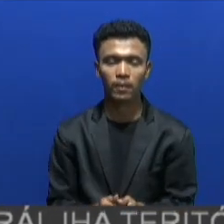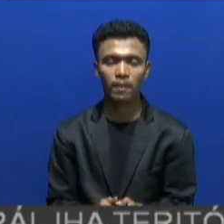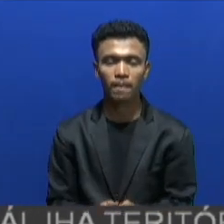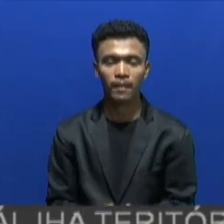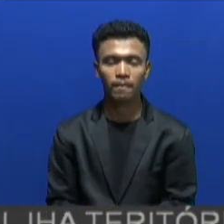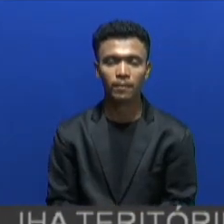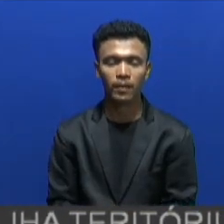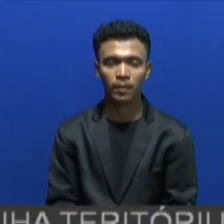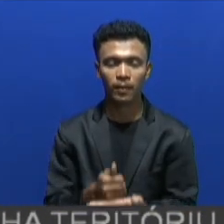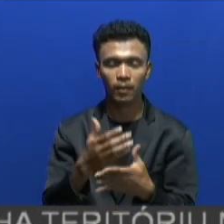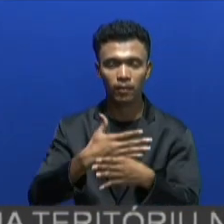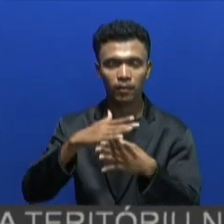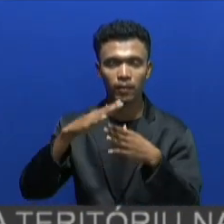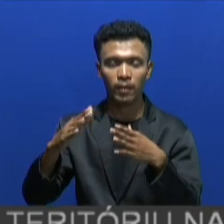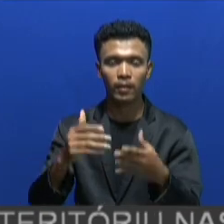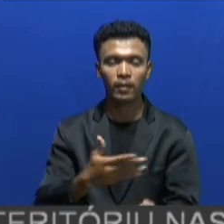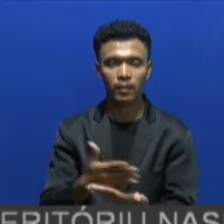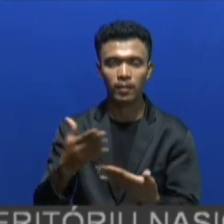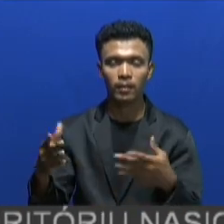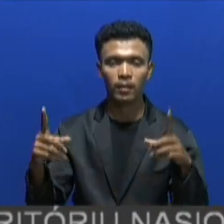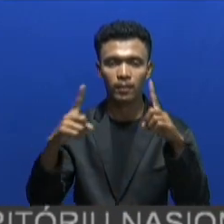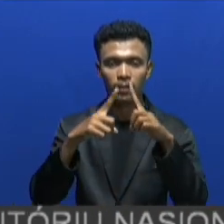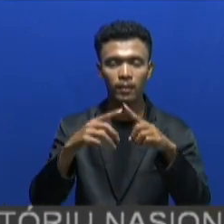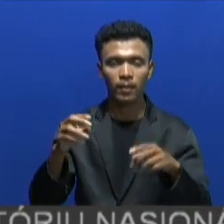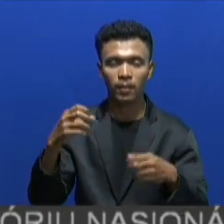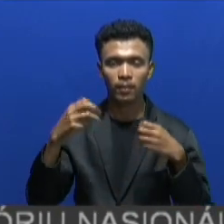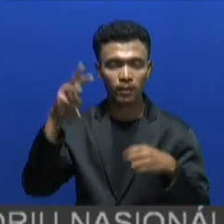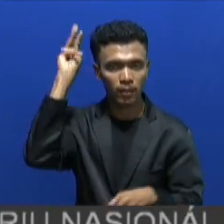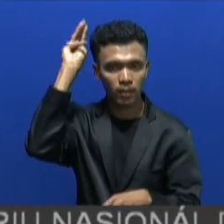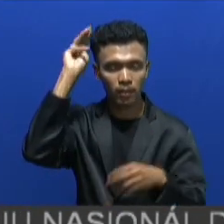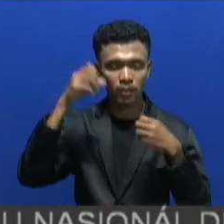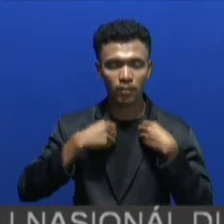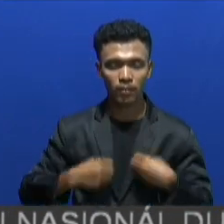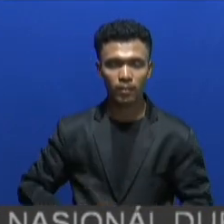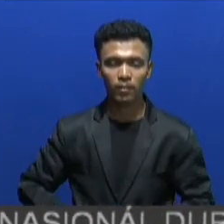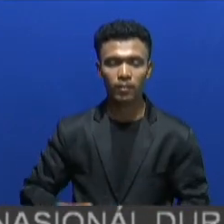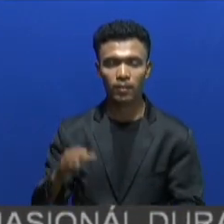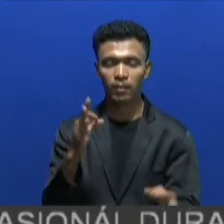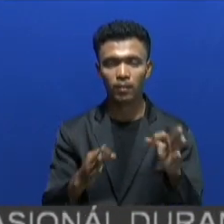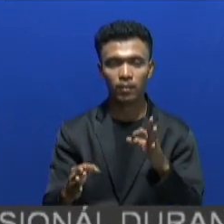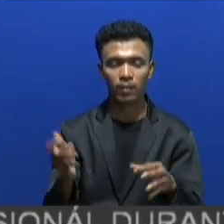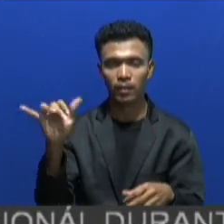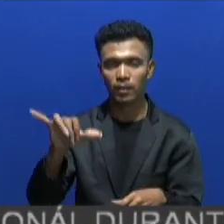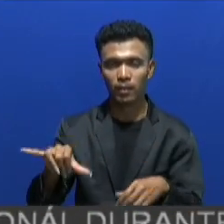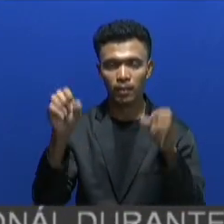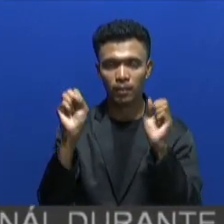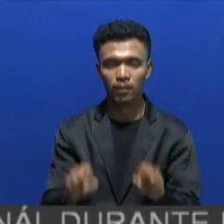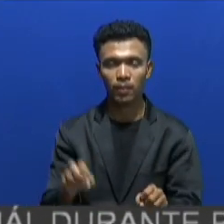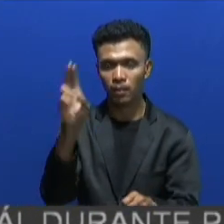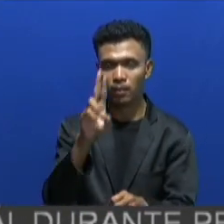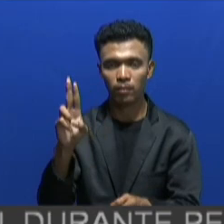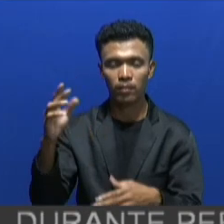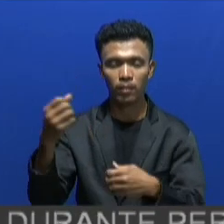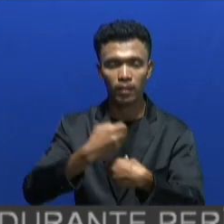faz equipamentos para ICT e para iPad, para pessoal que insira, não é insira, ele usa, ele inserta